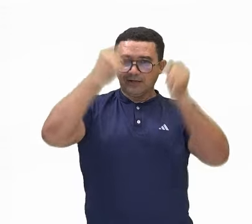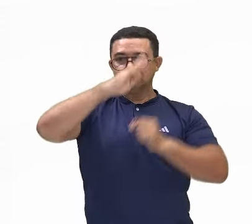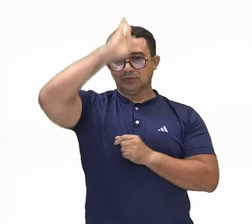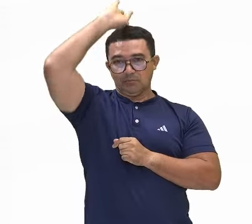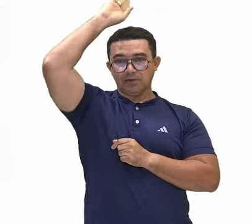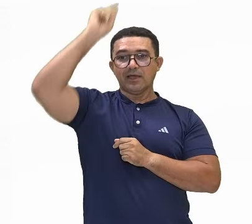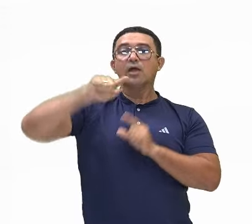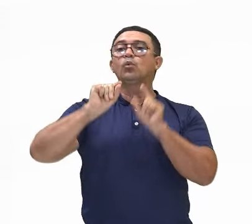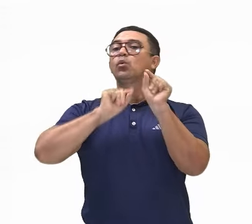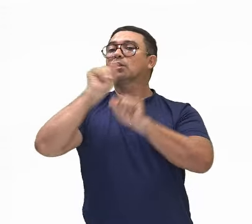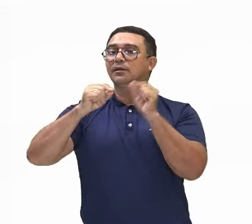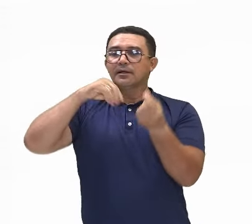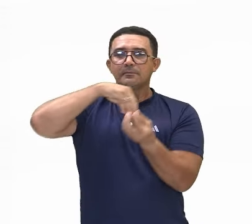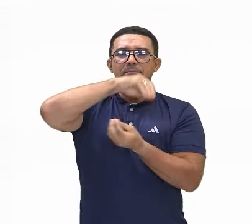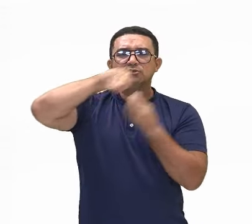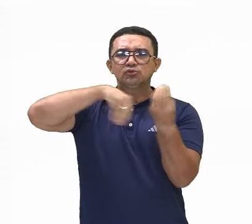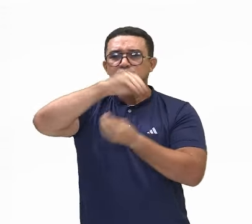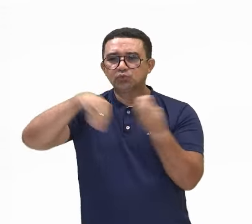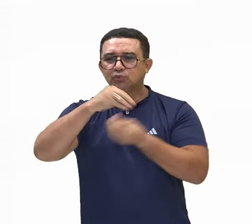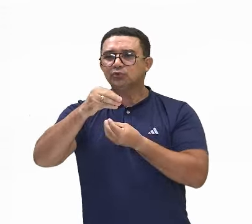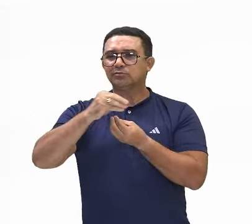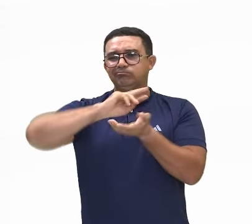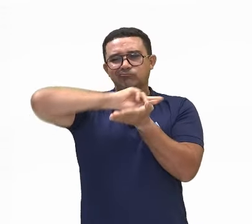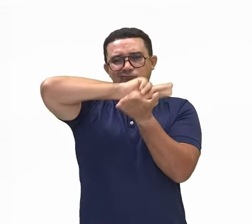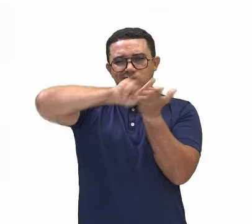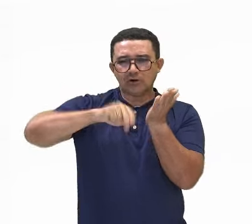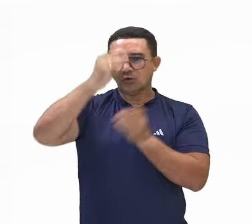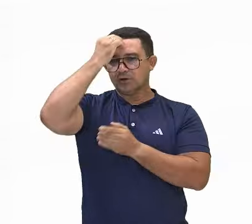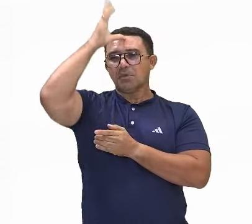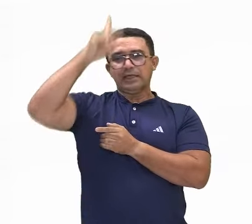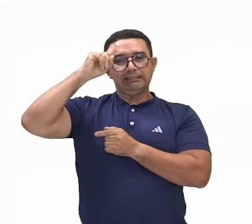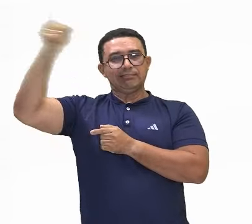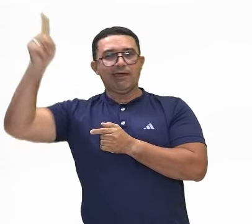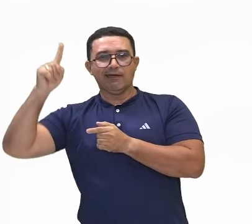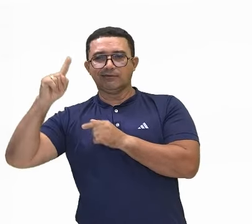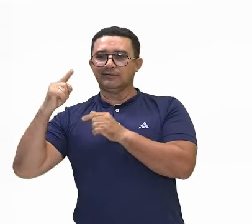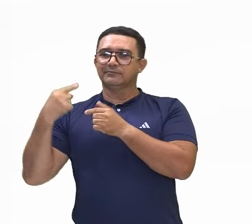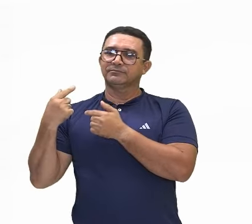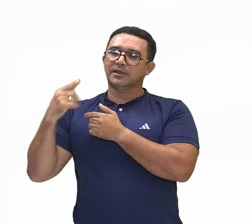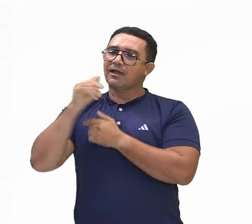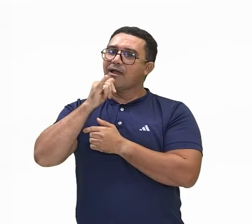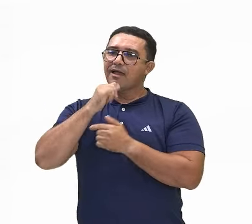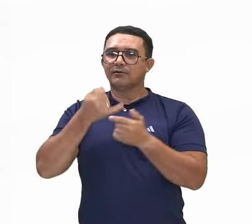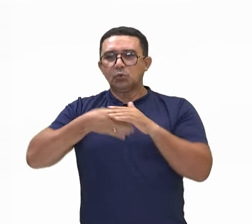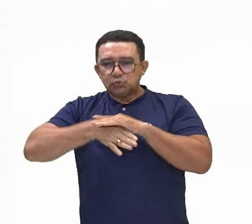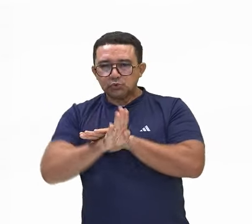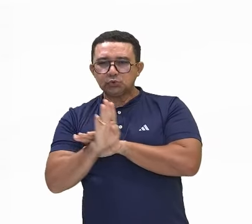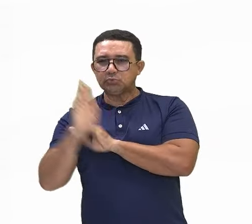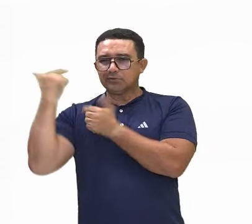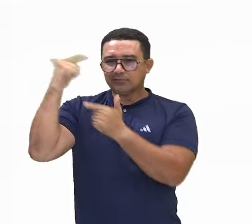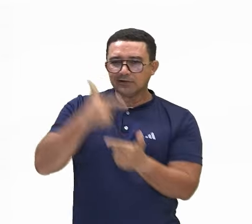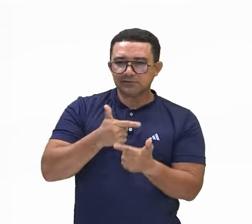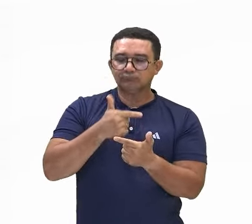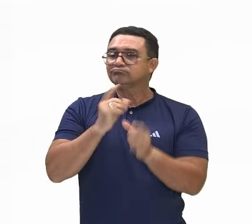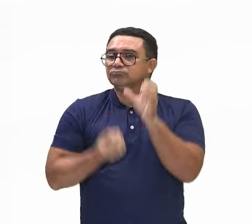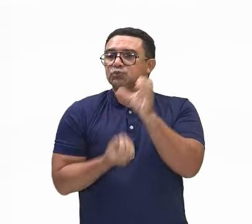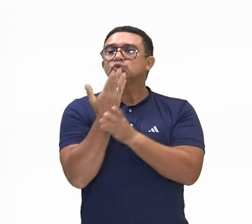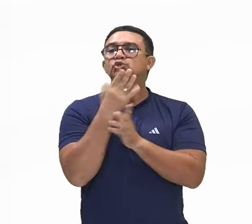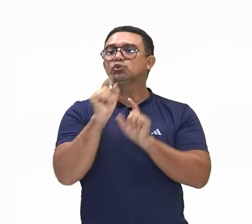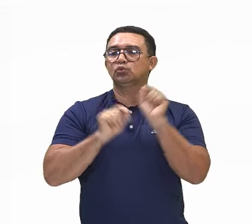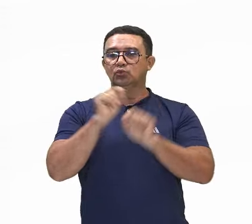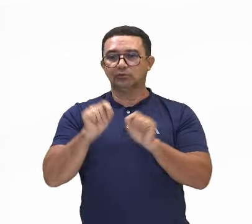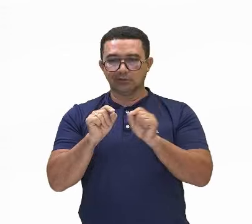à mistura de conhecimentos, ideias, tradições e costumes que foram formados a